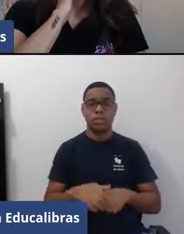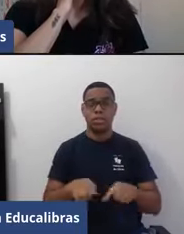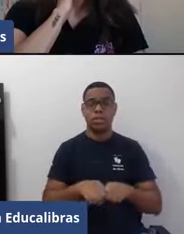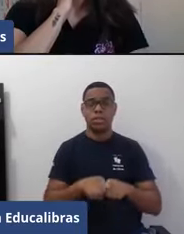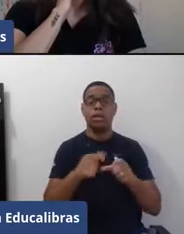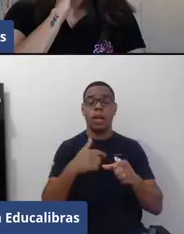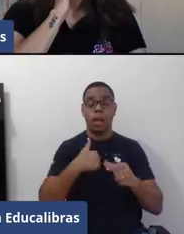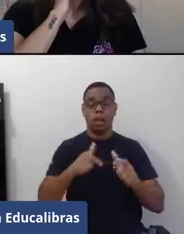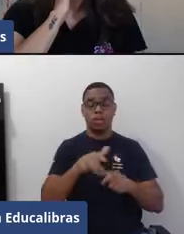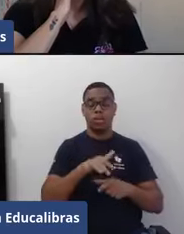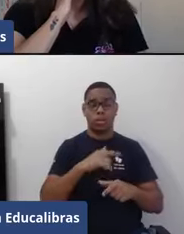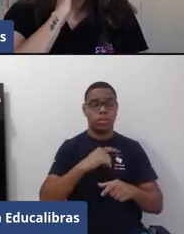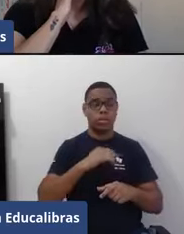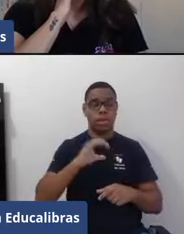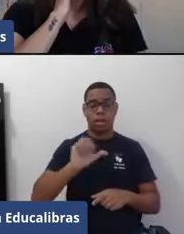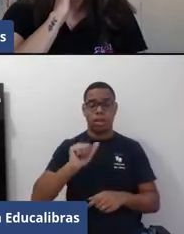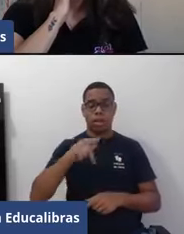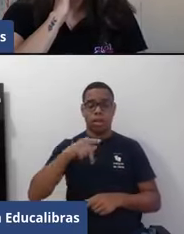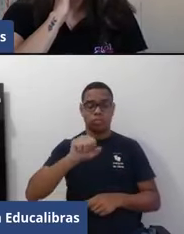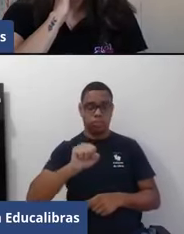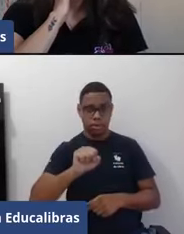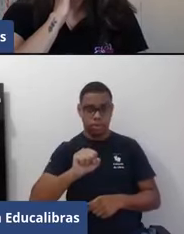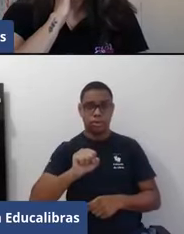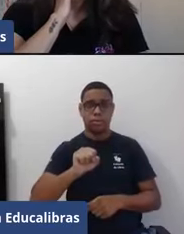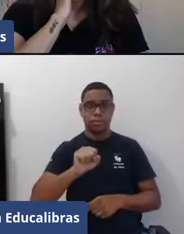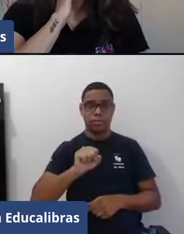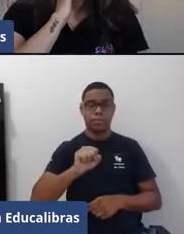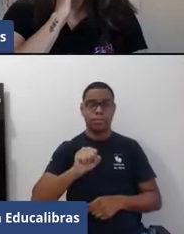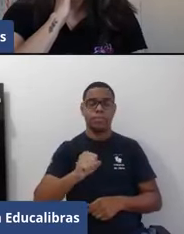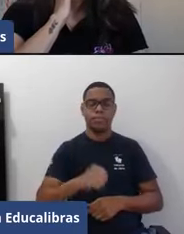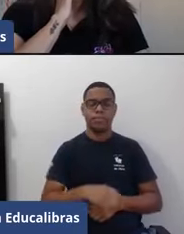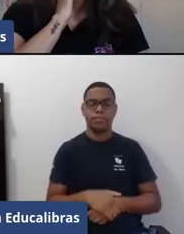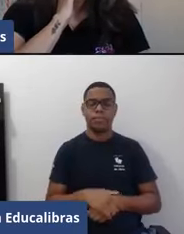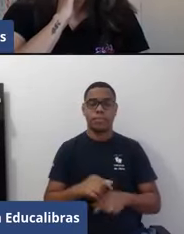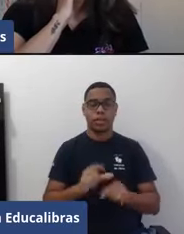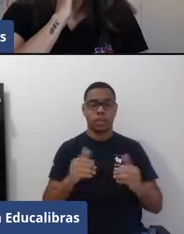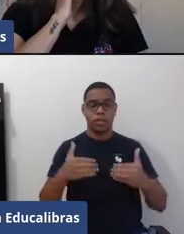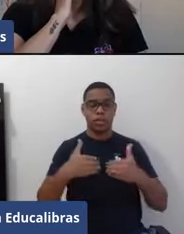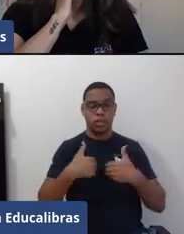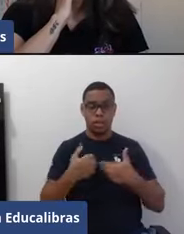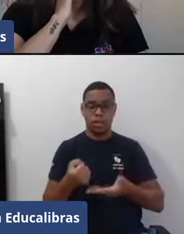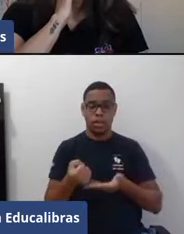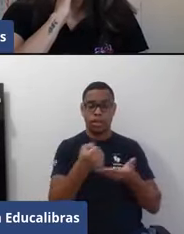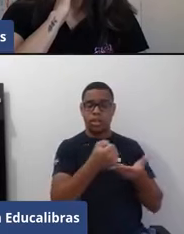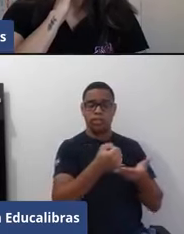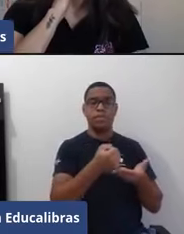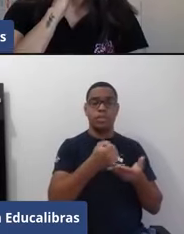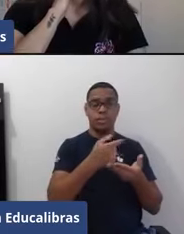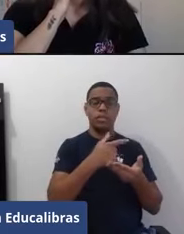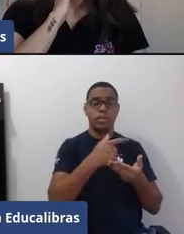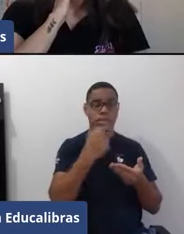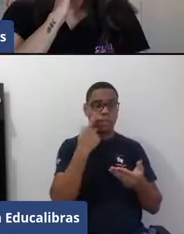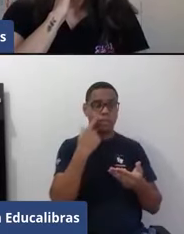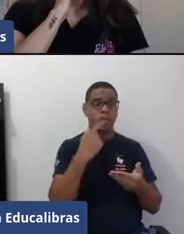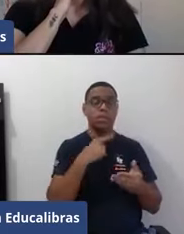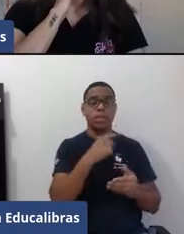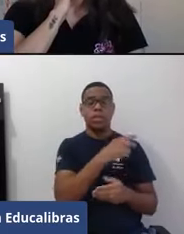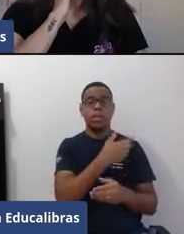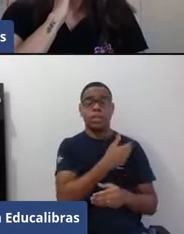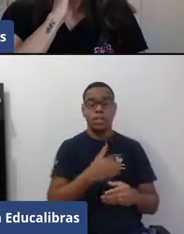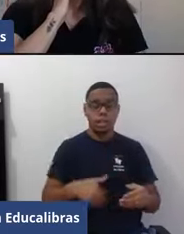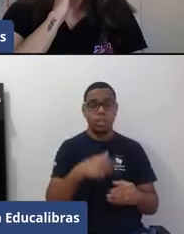Mateus. A questão dos CAPs, que eles atendem, os autistas estão encaminhados para o CAPs, que é alta complexidade, que é estado, está no